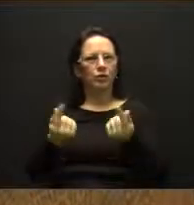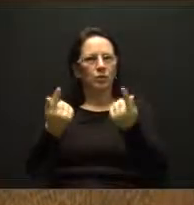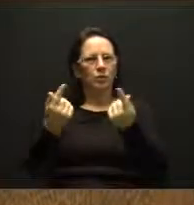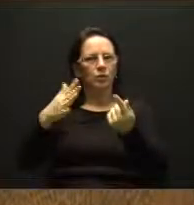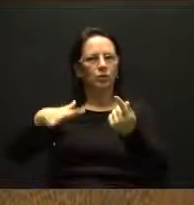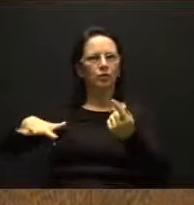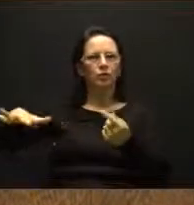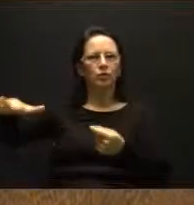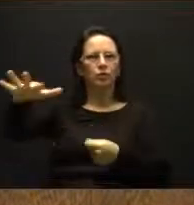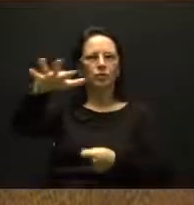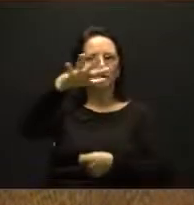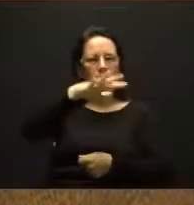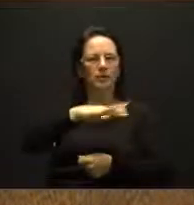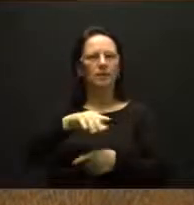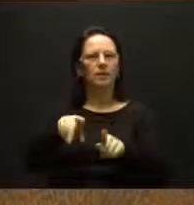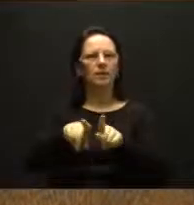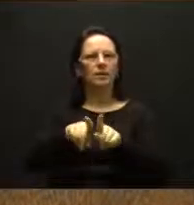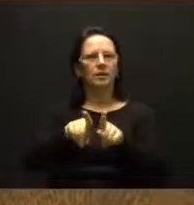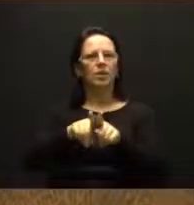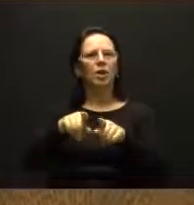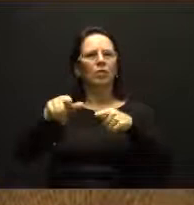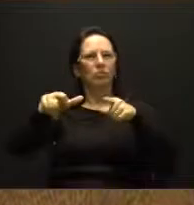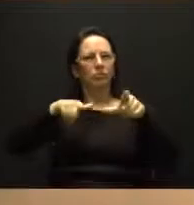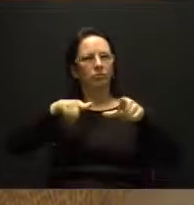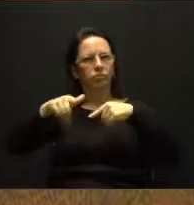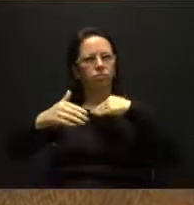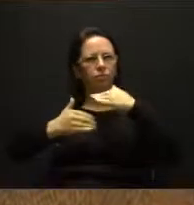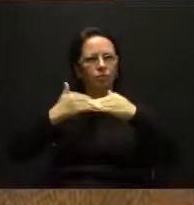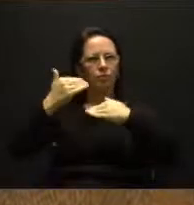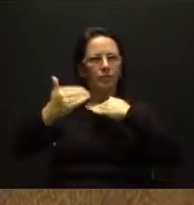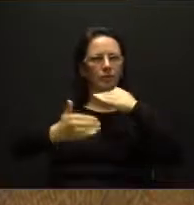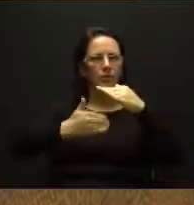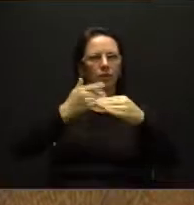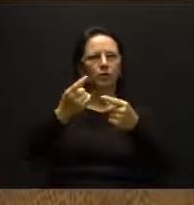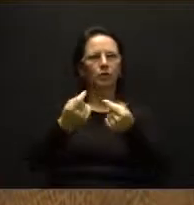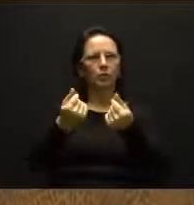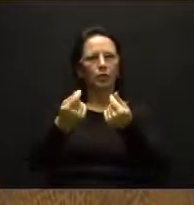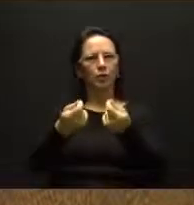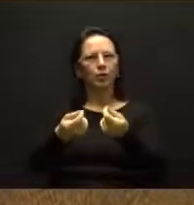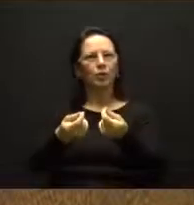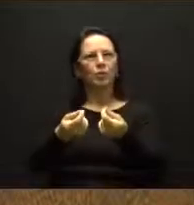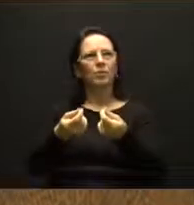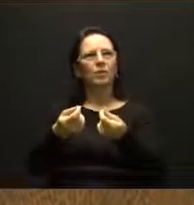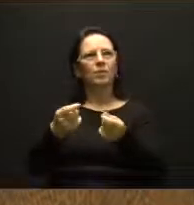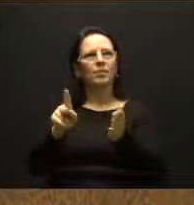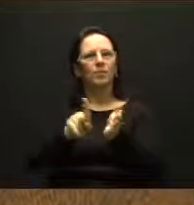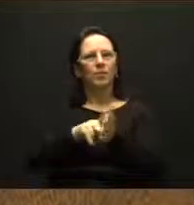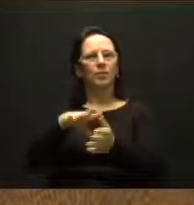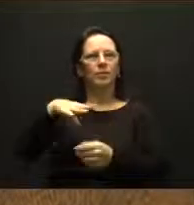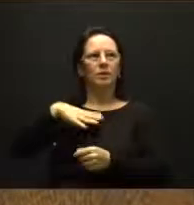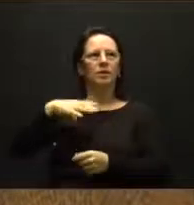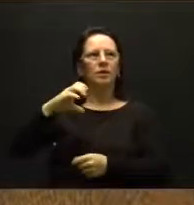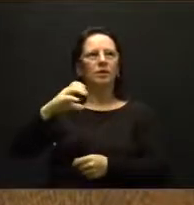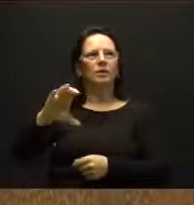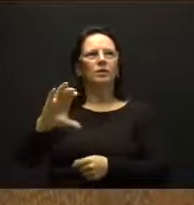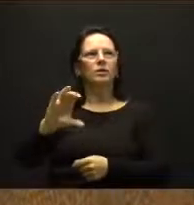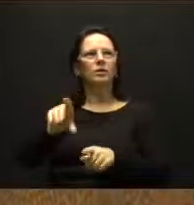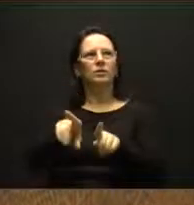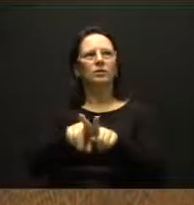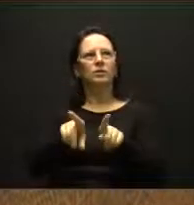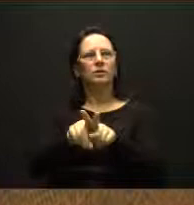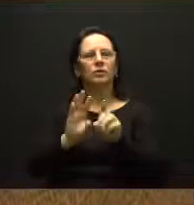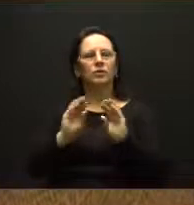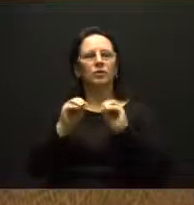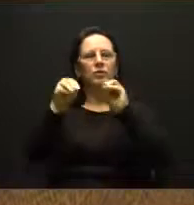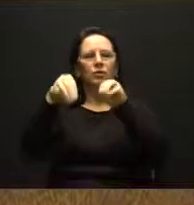região promover a geração de empregos e desenvolvimento da economia local ação esta que deve ser empreendida